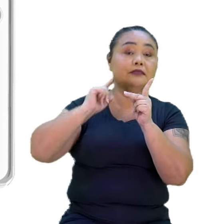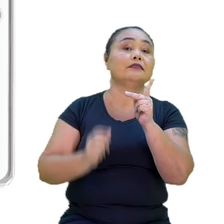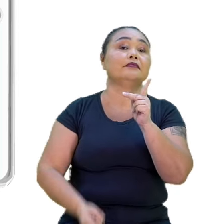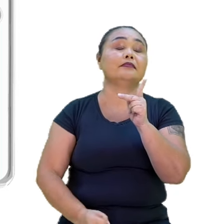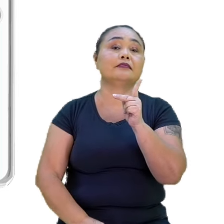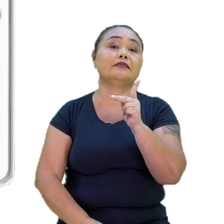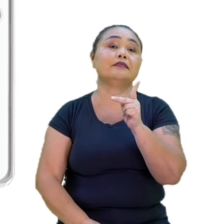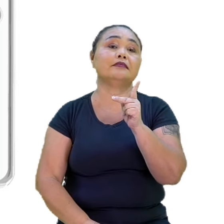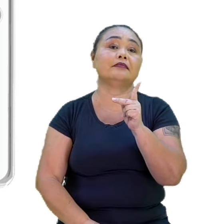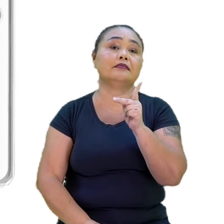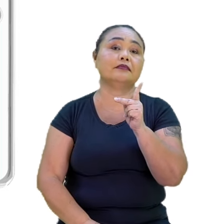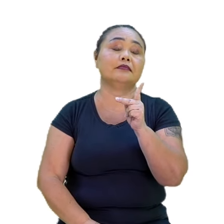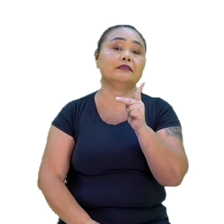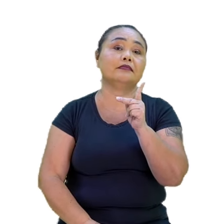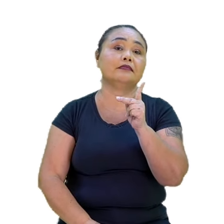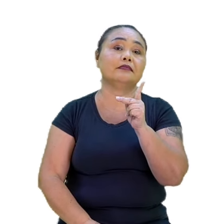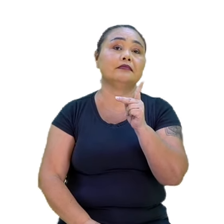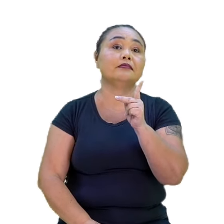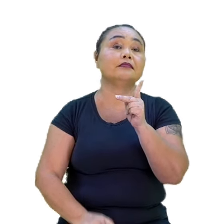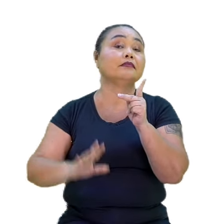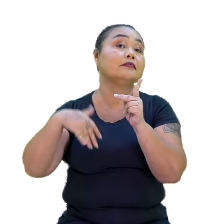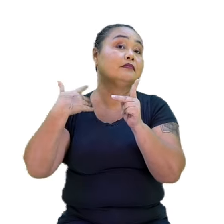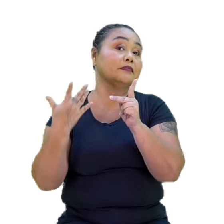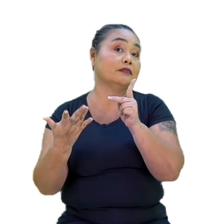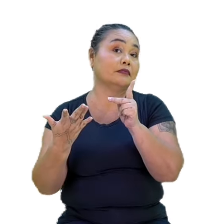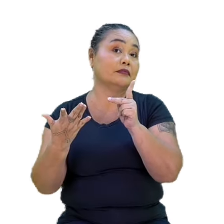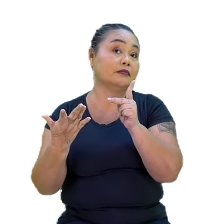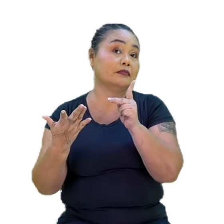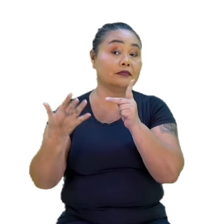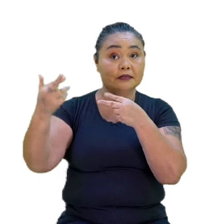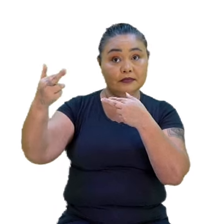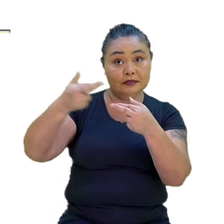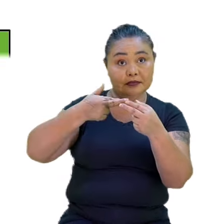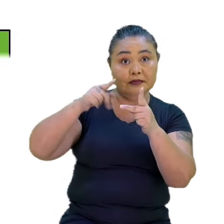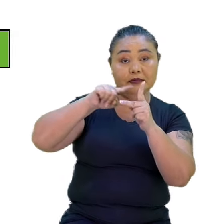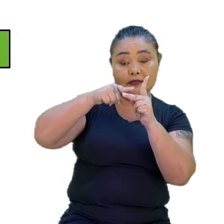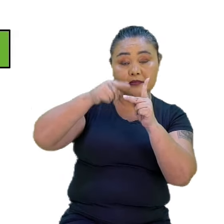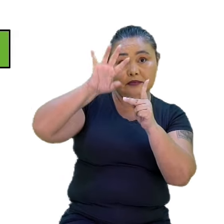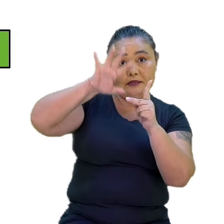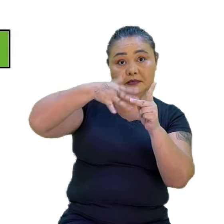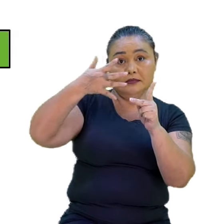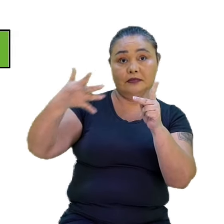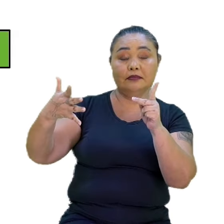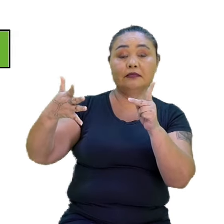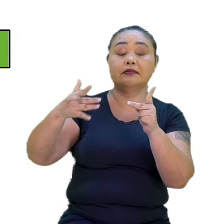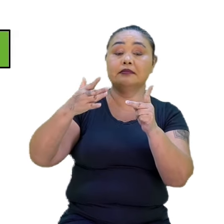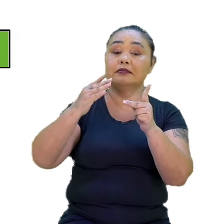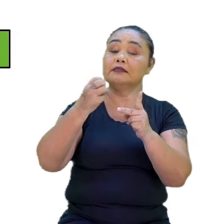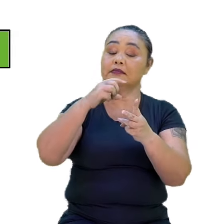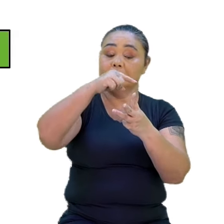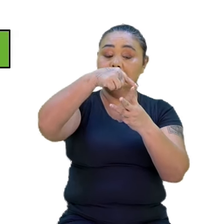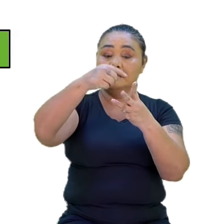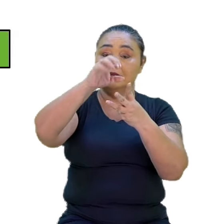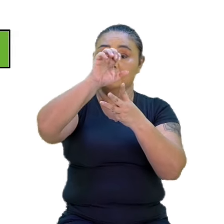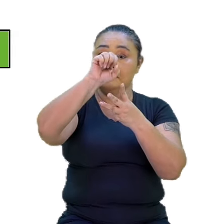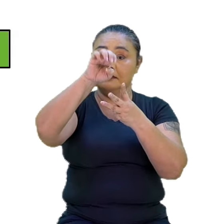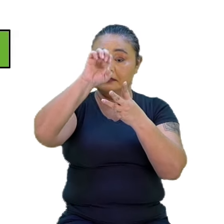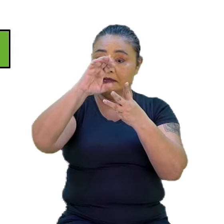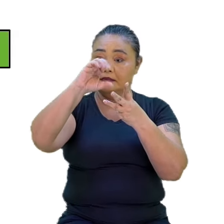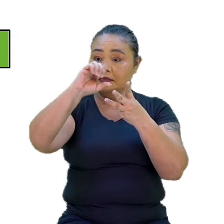retângulo Beleza então a gente viu que as relações trigonométricas no triângulo retângulo se divide em seno